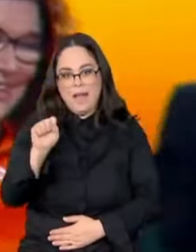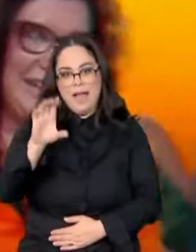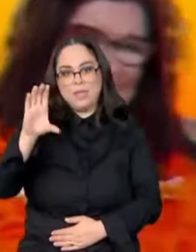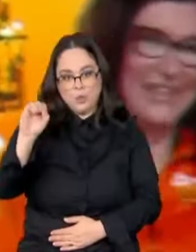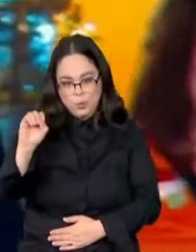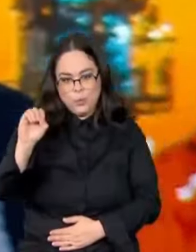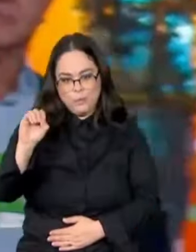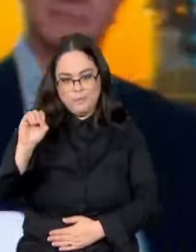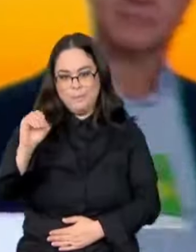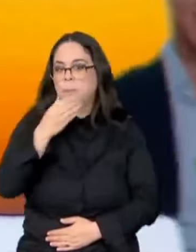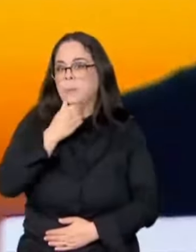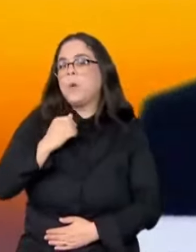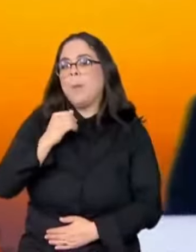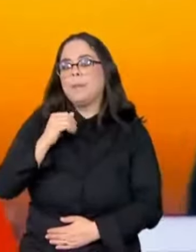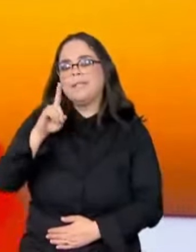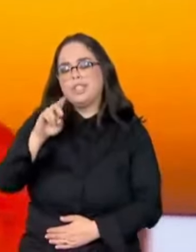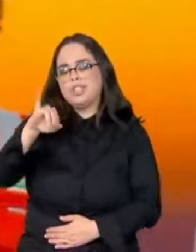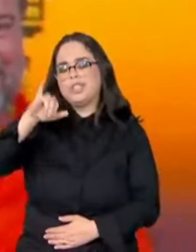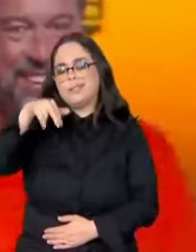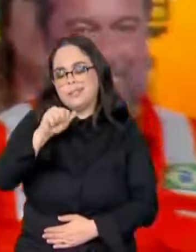O Roberto Dinamite,